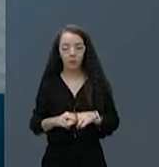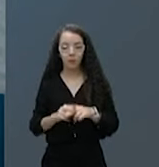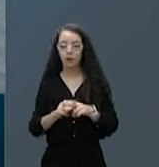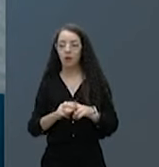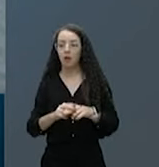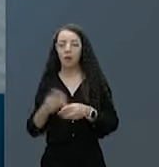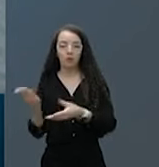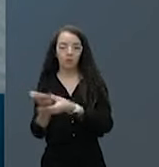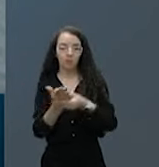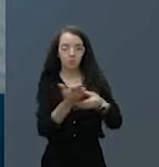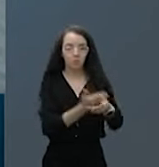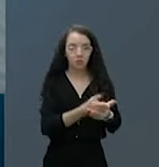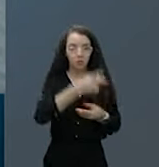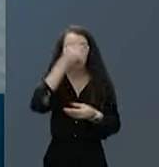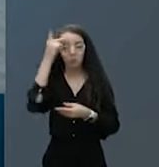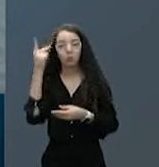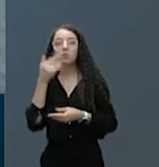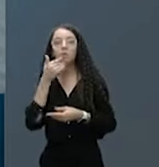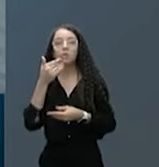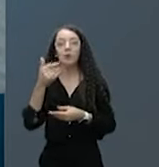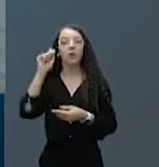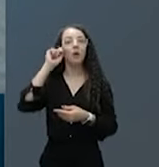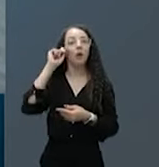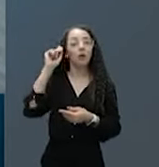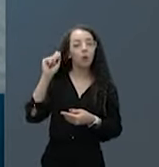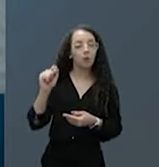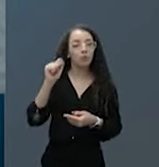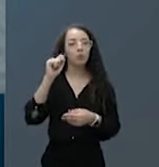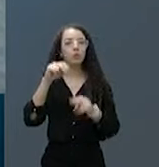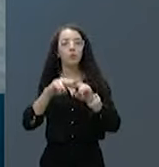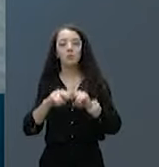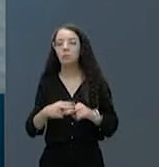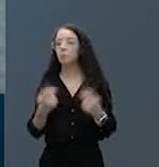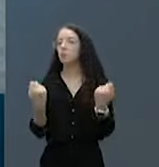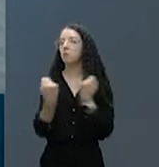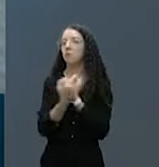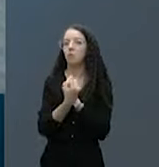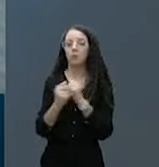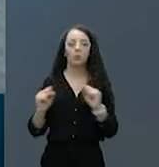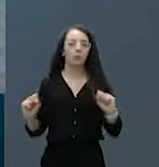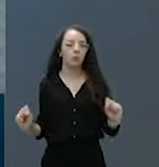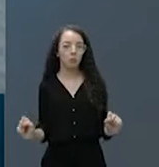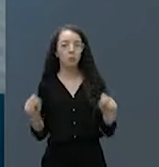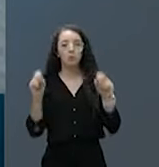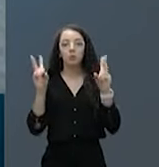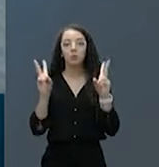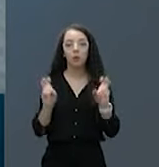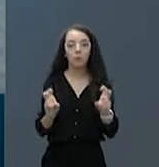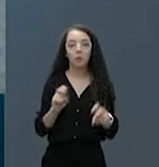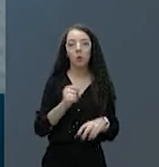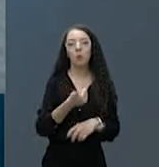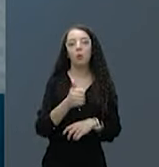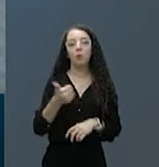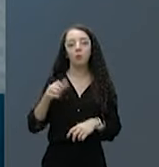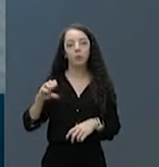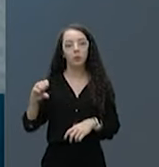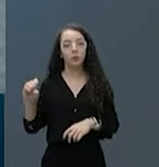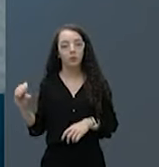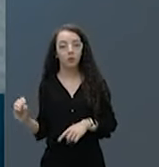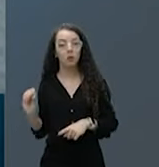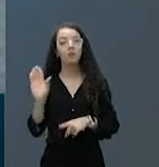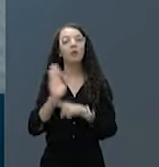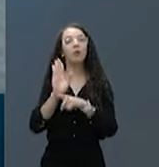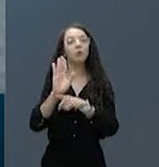resposta jurisdicional completa sobre a impossibilidade de que o tema 1199 socorra suas